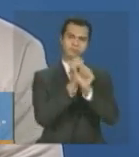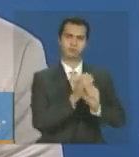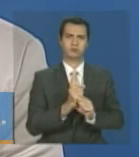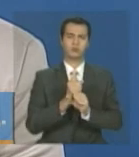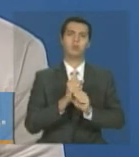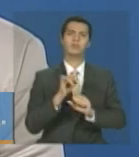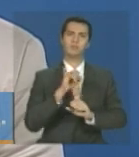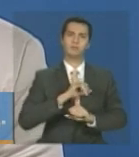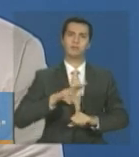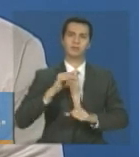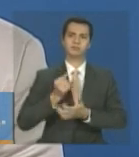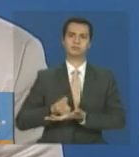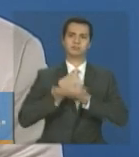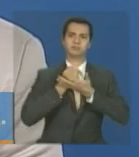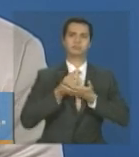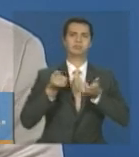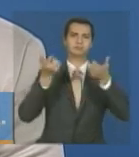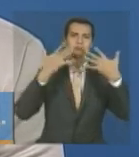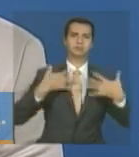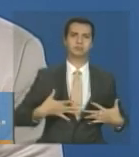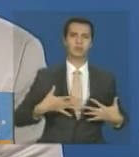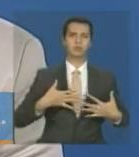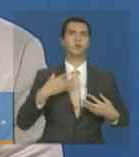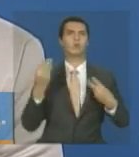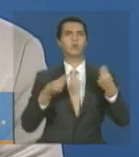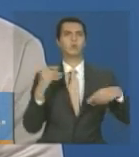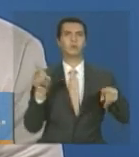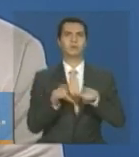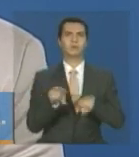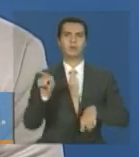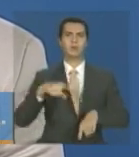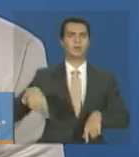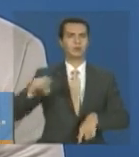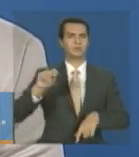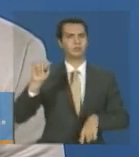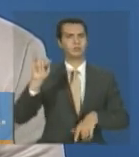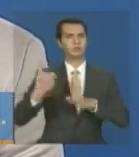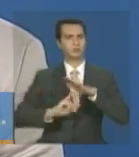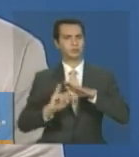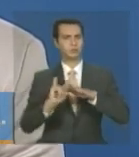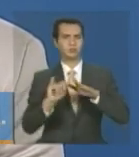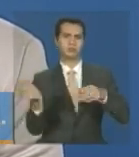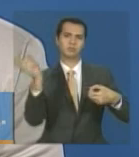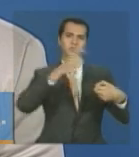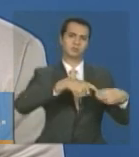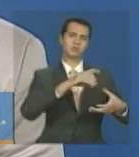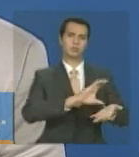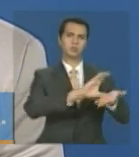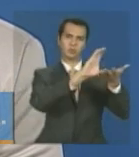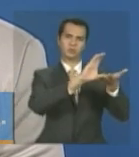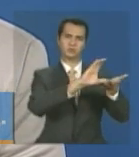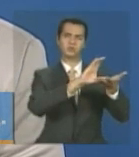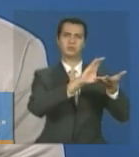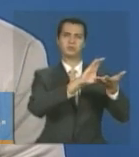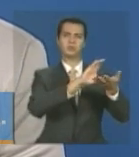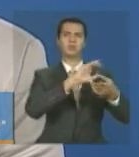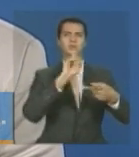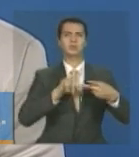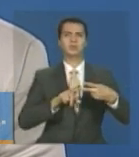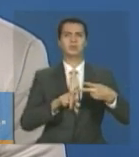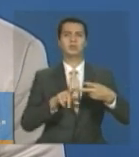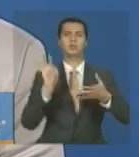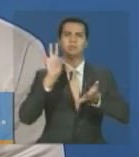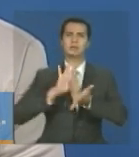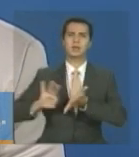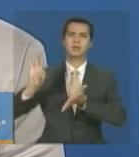as entidades, como a inscrição junto aos conselhos municipais, o Cadastro Nacional de Entidades e Organizações